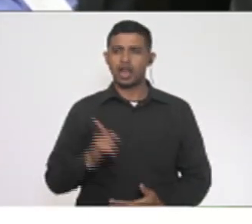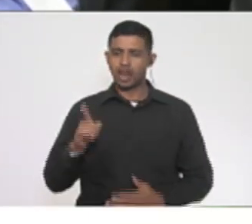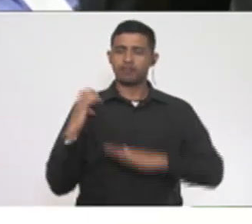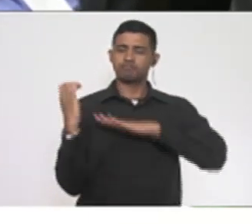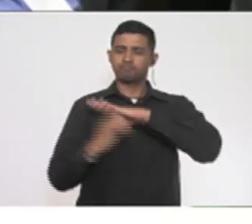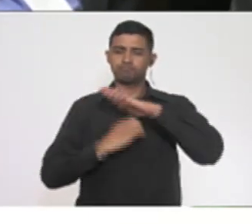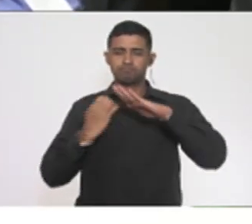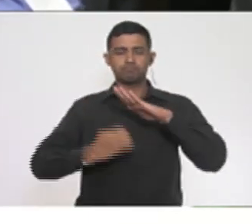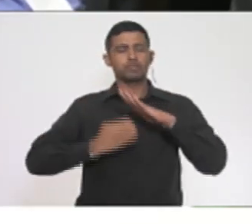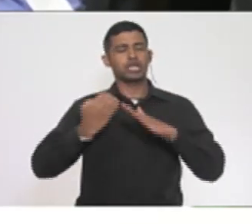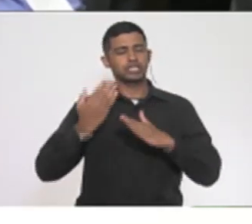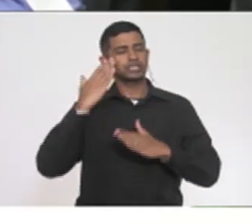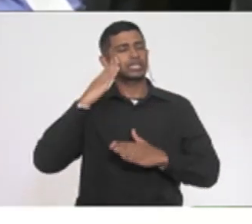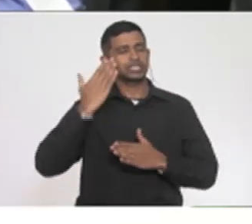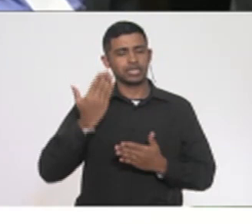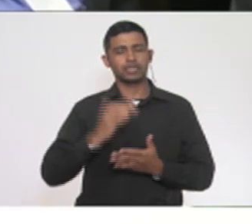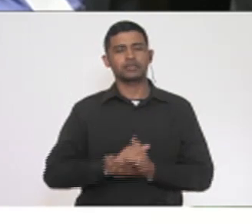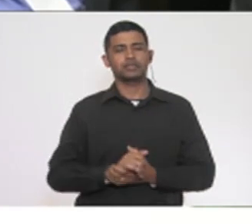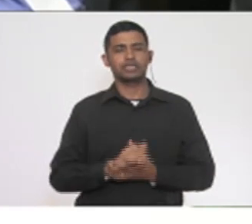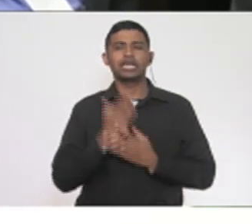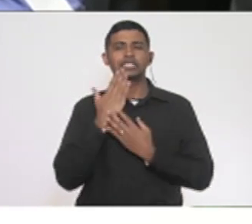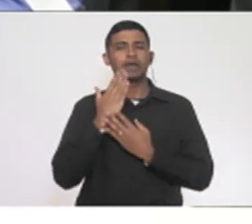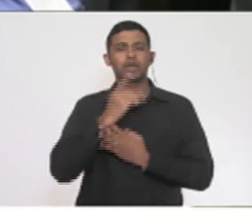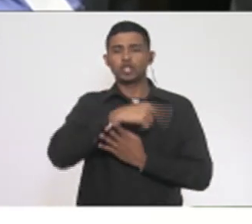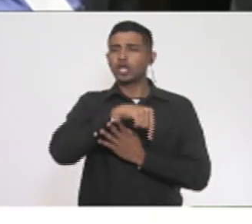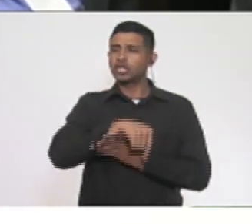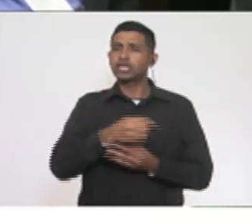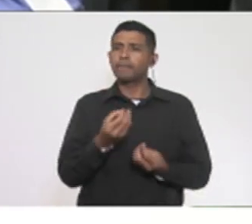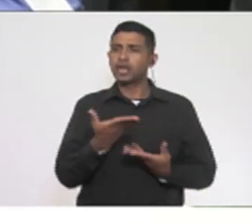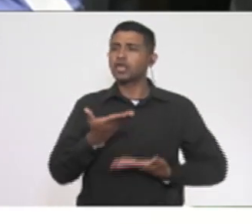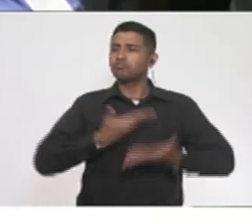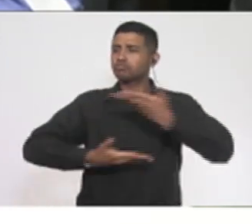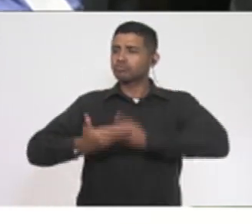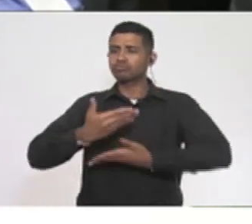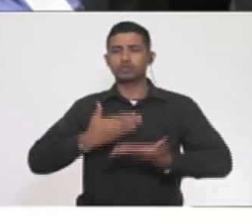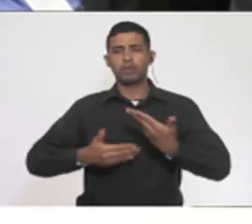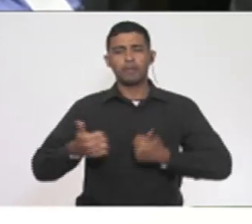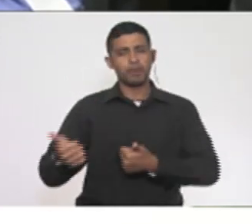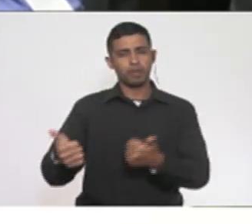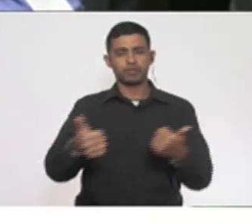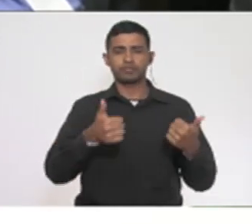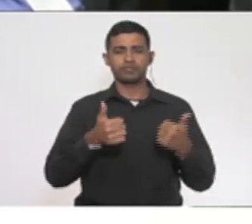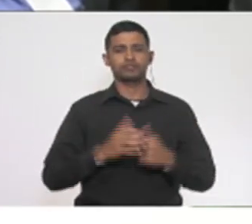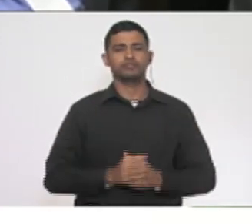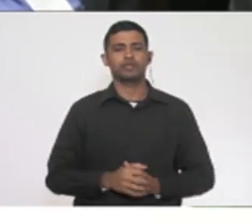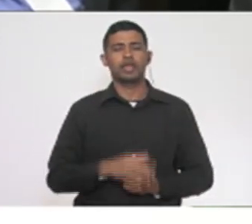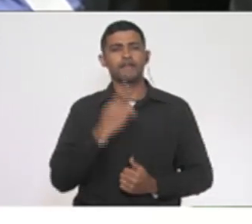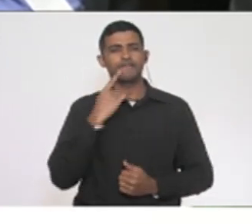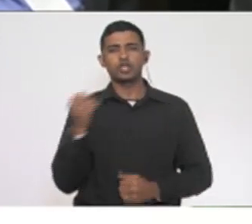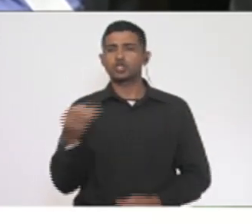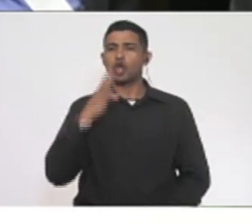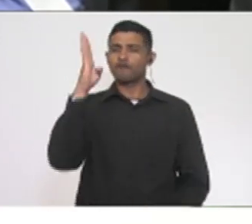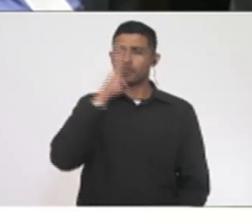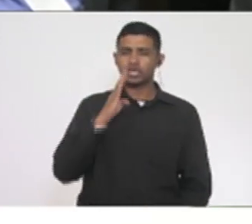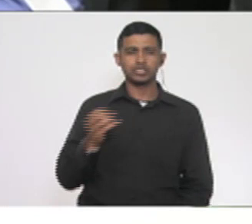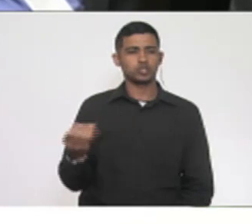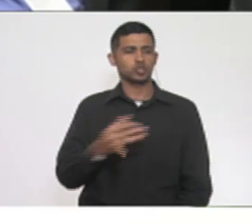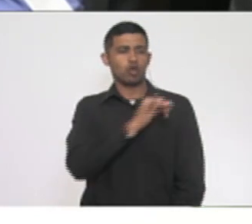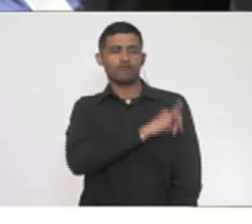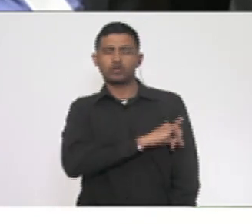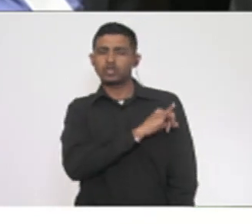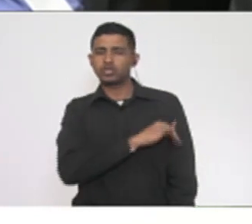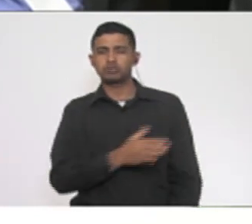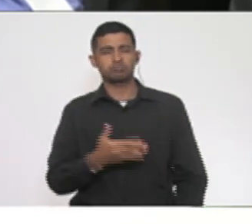em entender que nós estamos aqui para colaborar para que as coisas funcionem muito melhor. Um novo Brasil, um novo Rio, independente